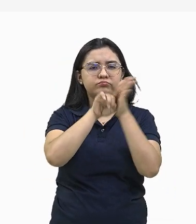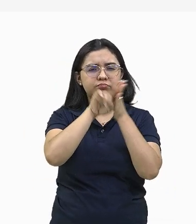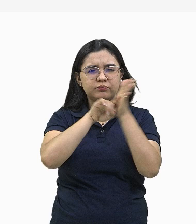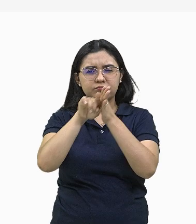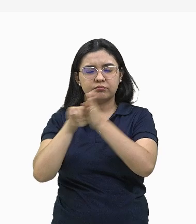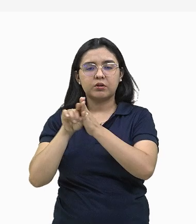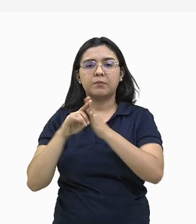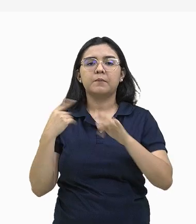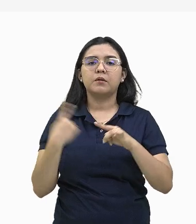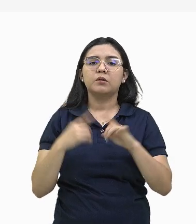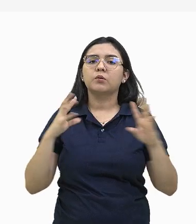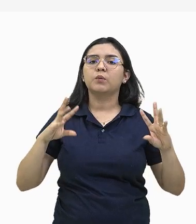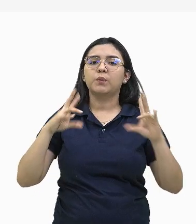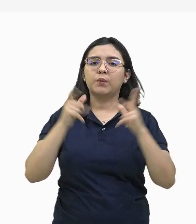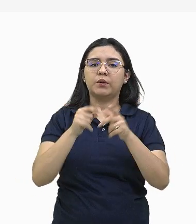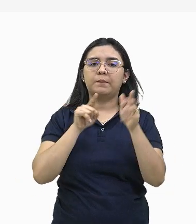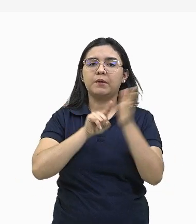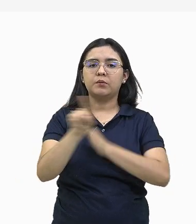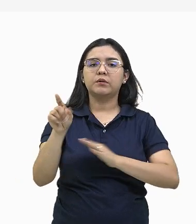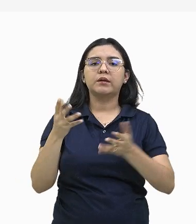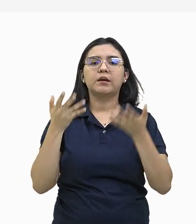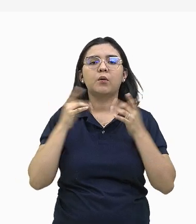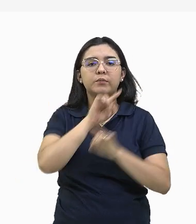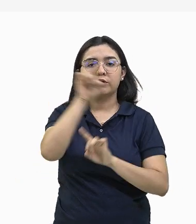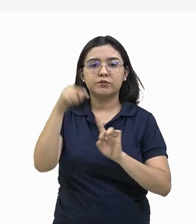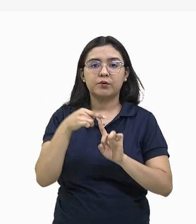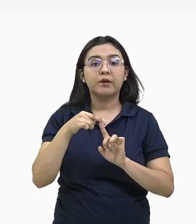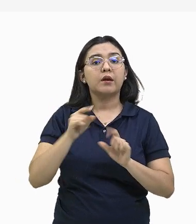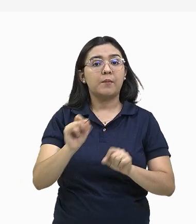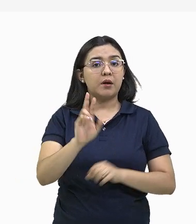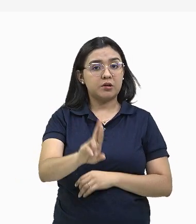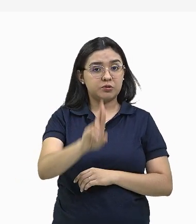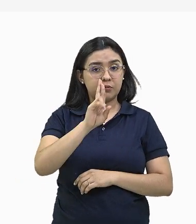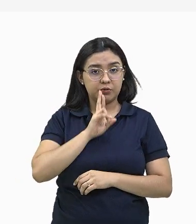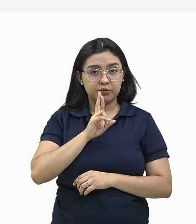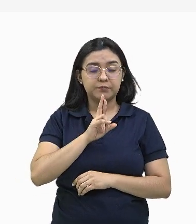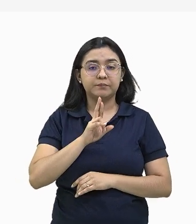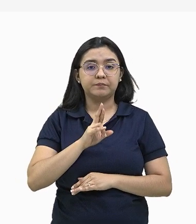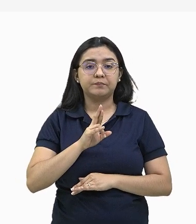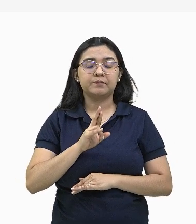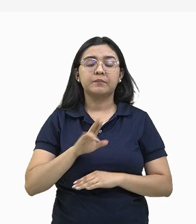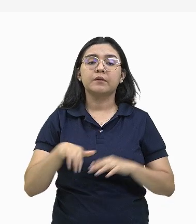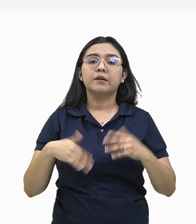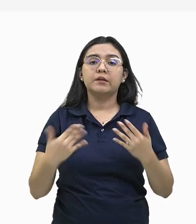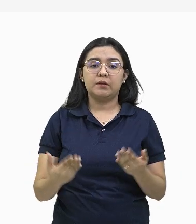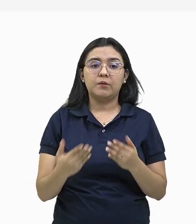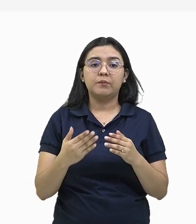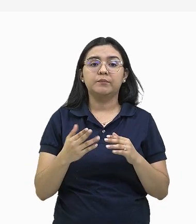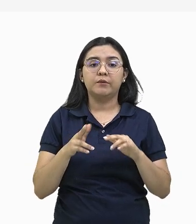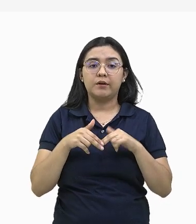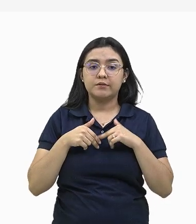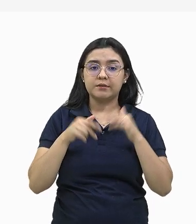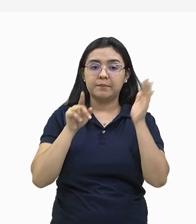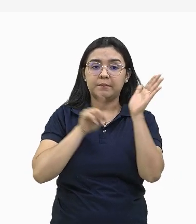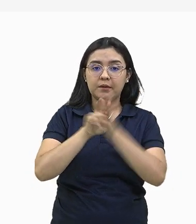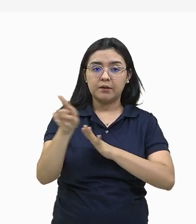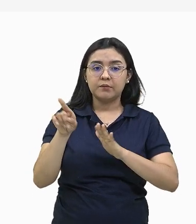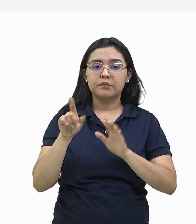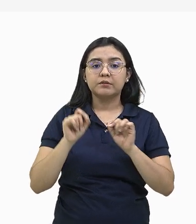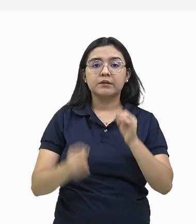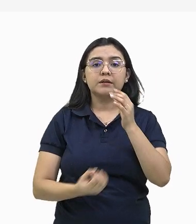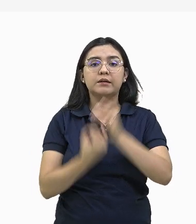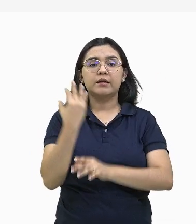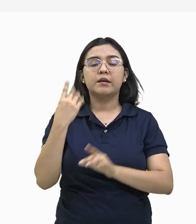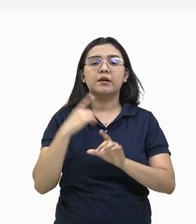toda pergunta, ela busca o quê? Uma resposta. E através da pergunta é que se gera